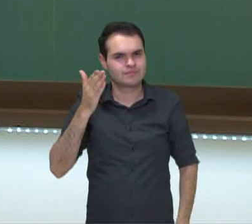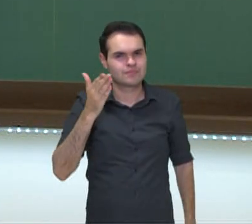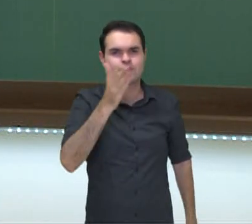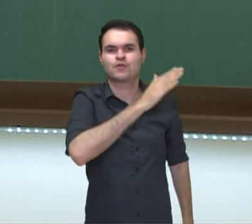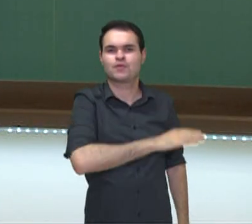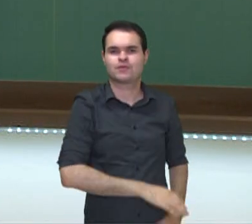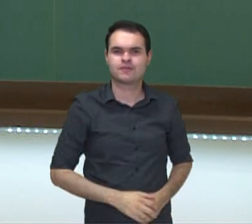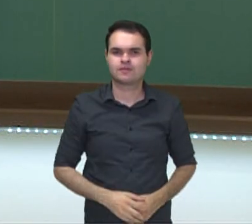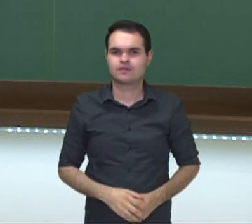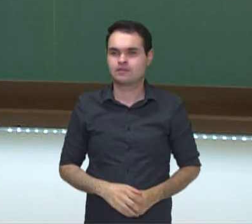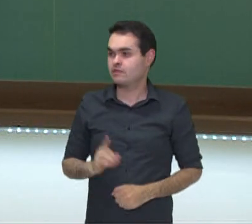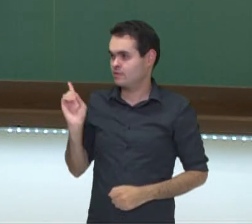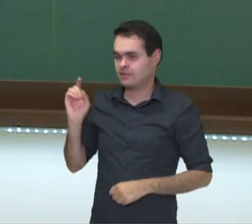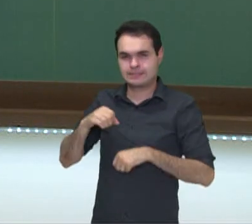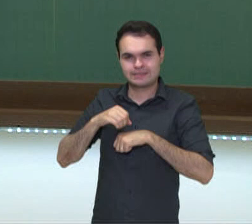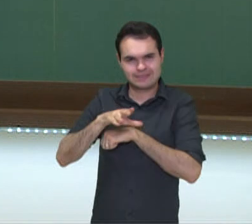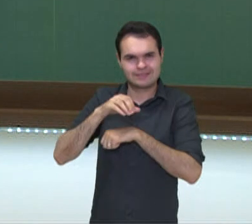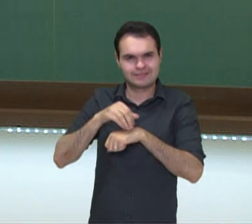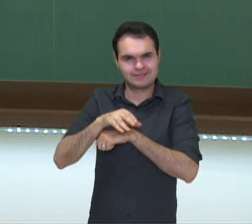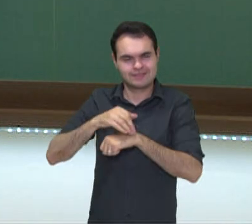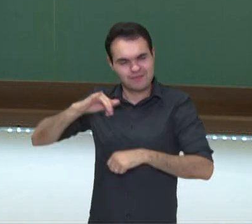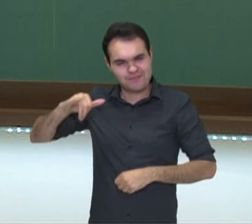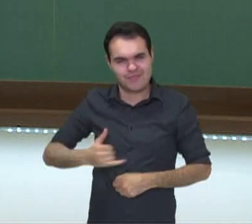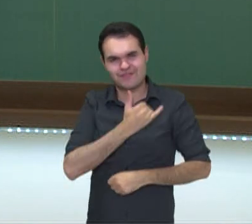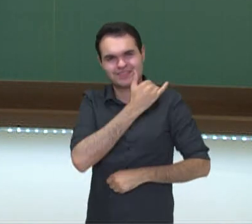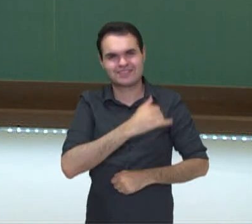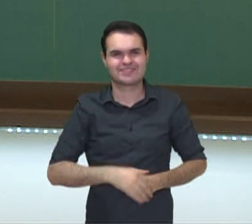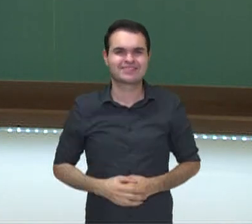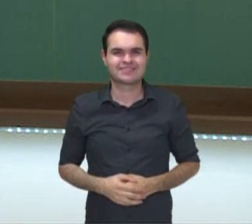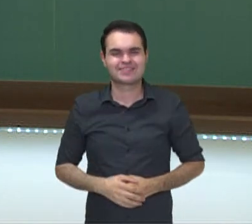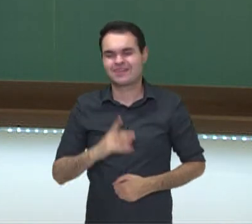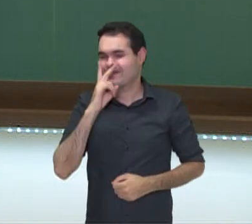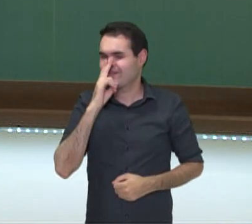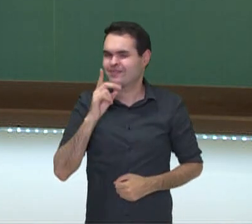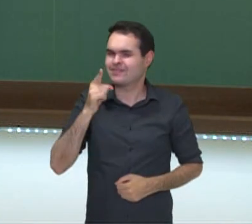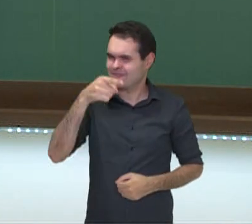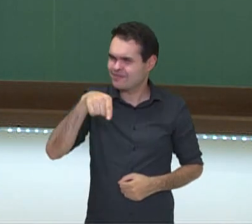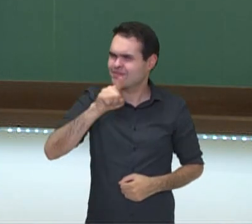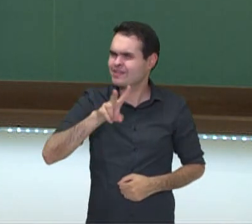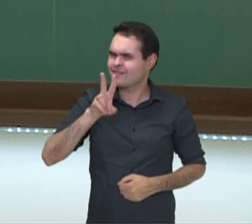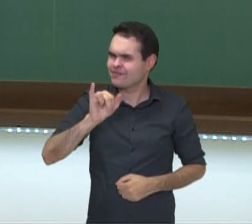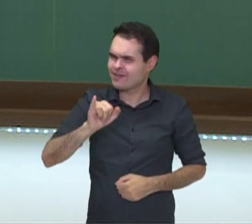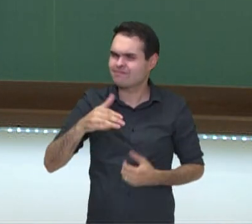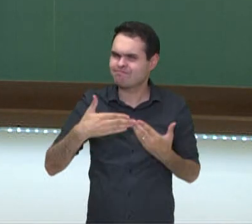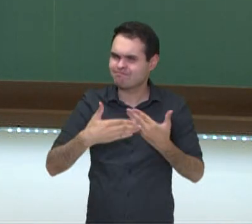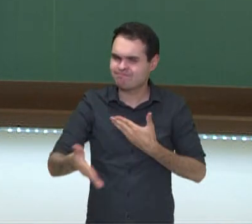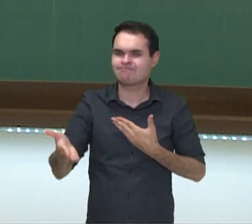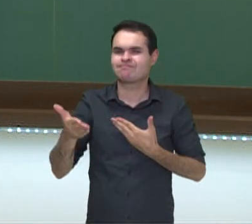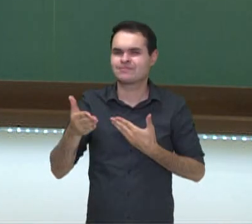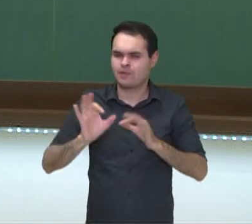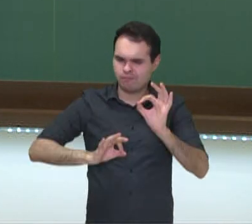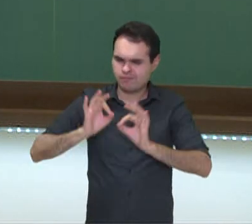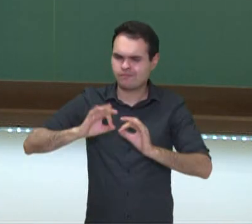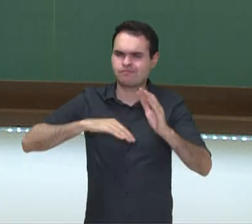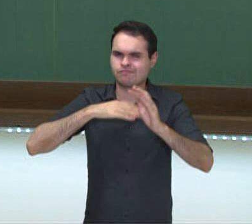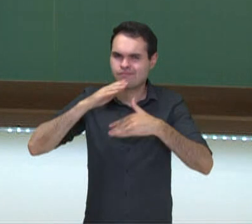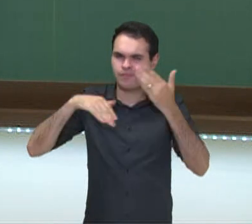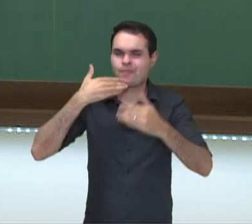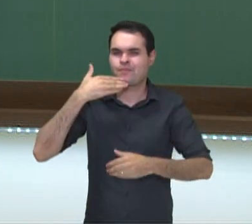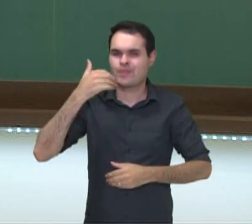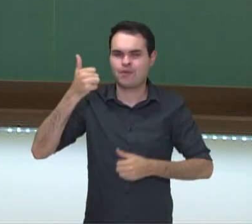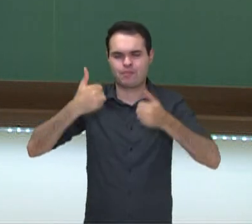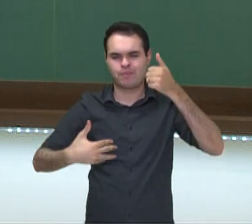utilize todas as dicas dadas pela professora e eu acho que vocês conseguem, a partir disso, desenvolver